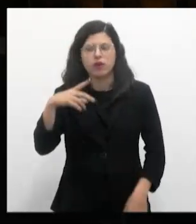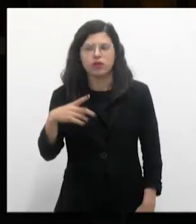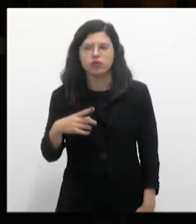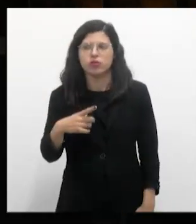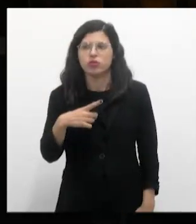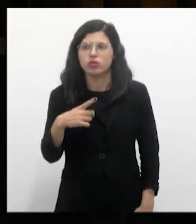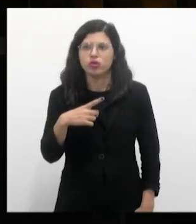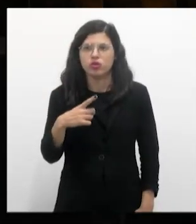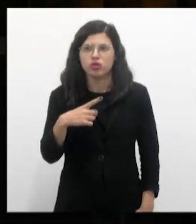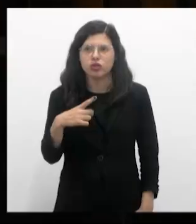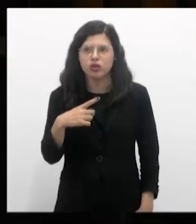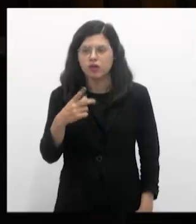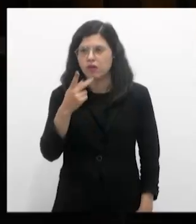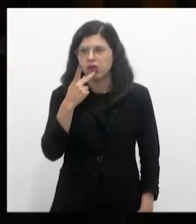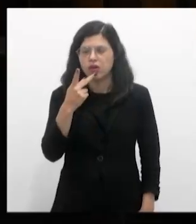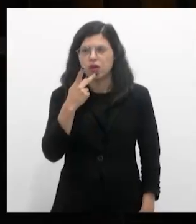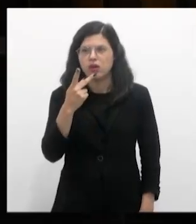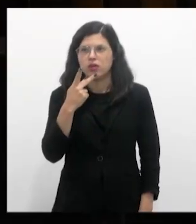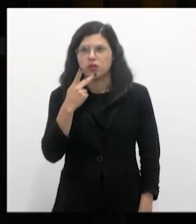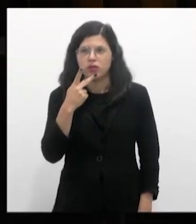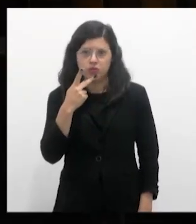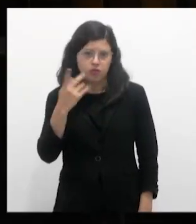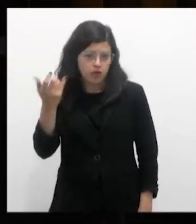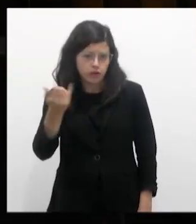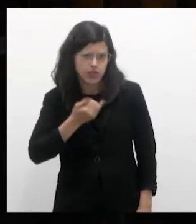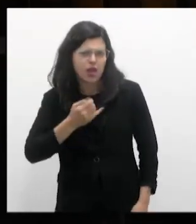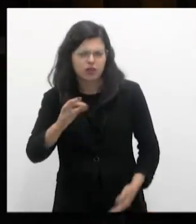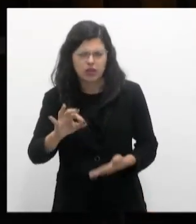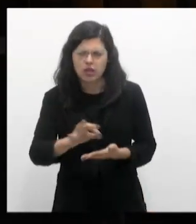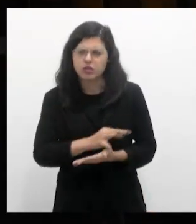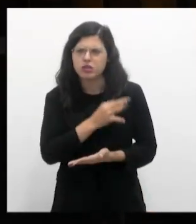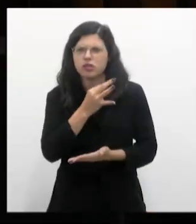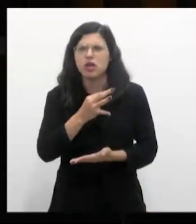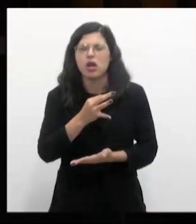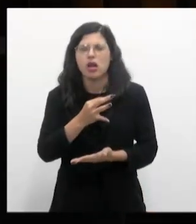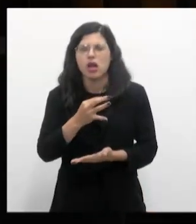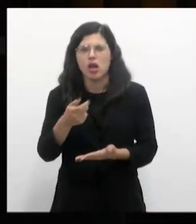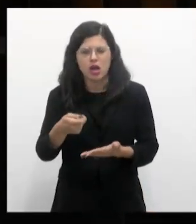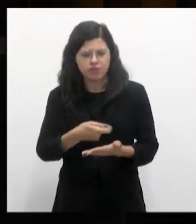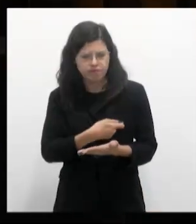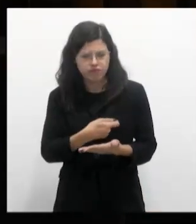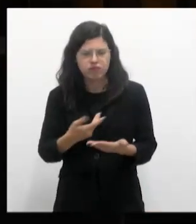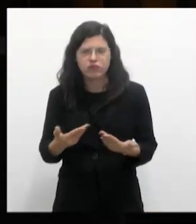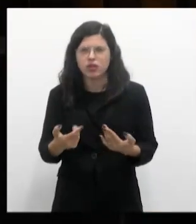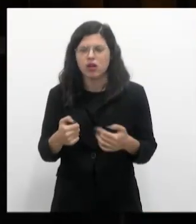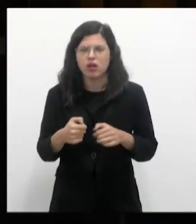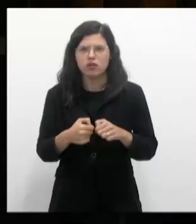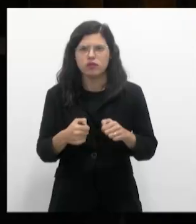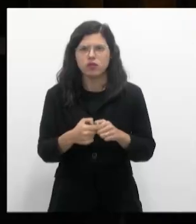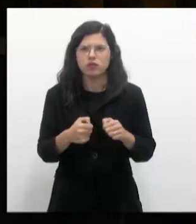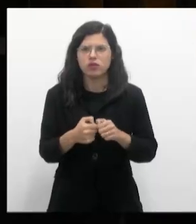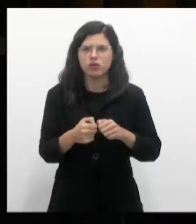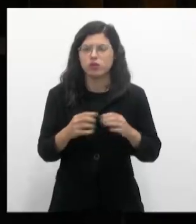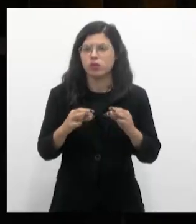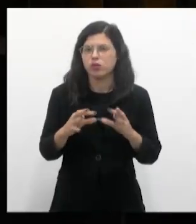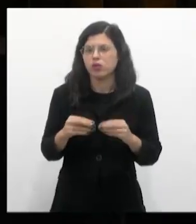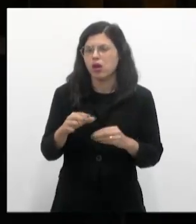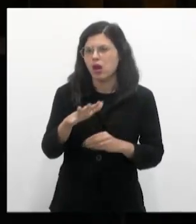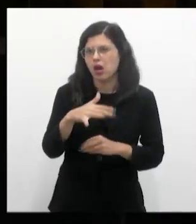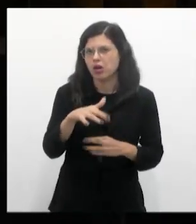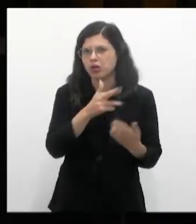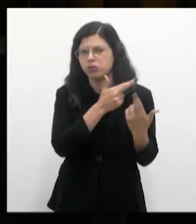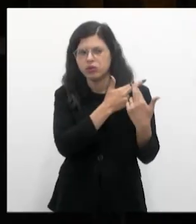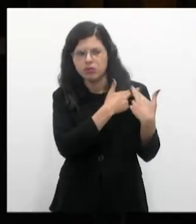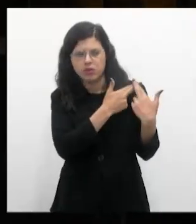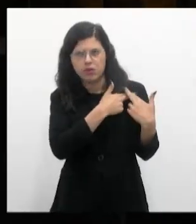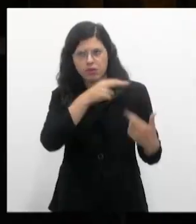havia dito para mim que iria assinar, ia fazer toda a parte que cabe à prefeitura para